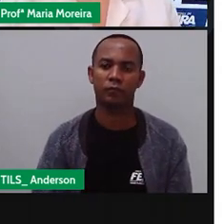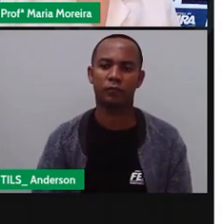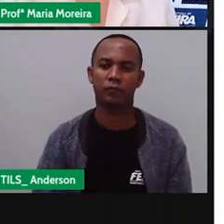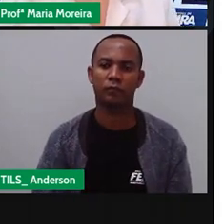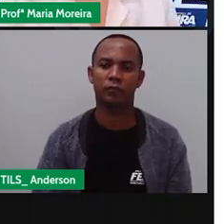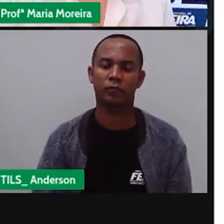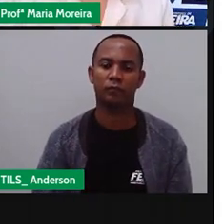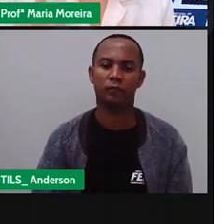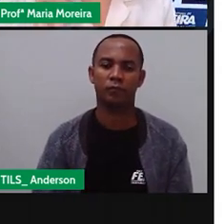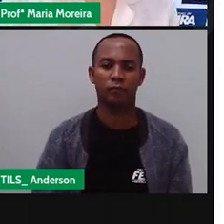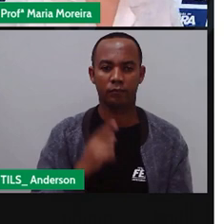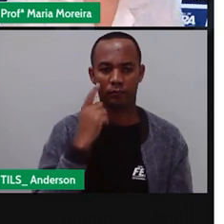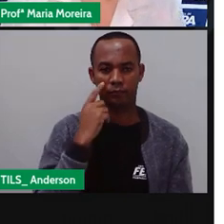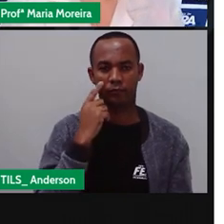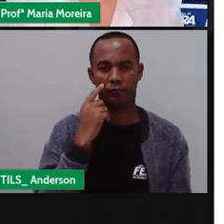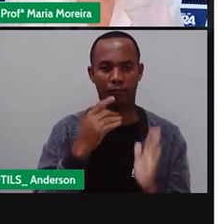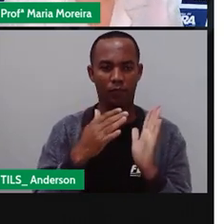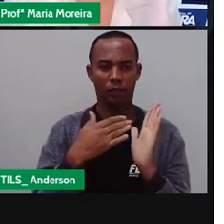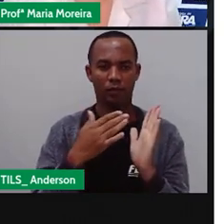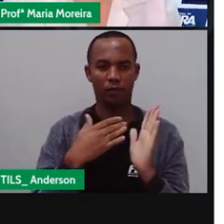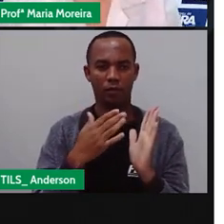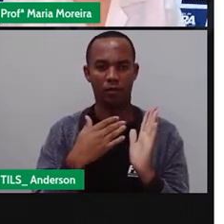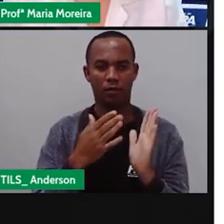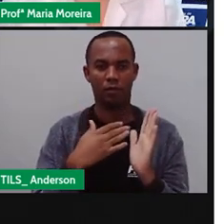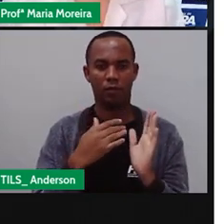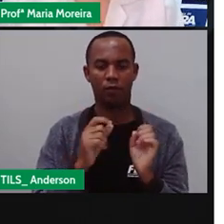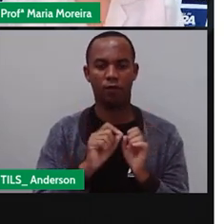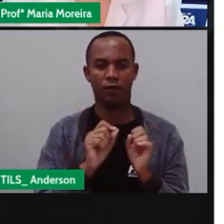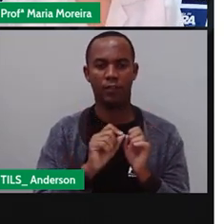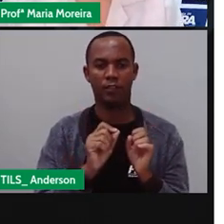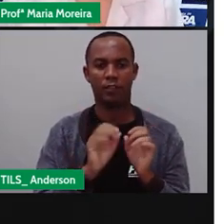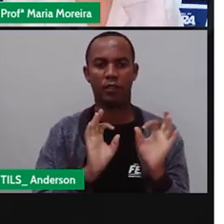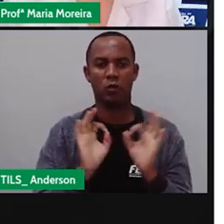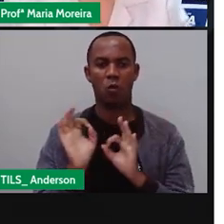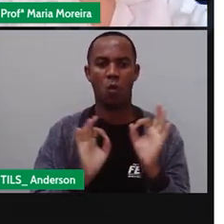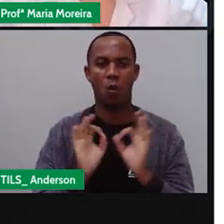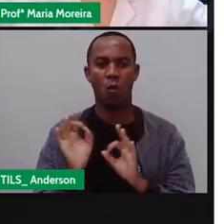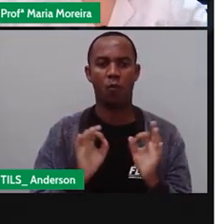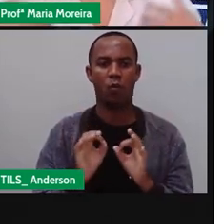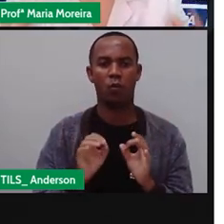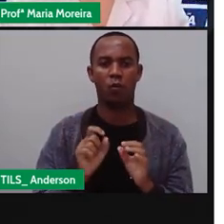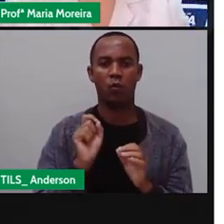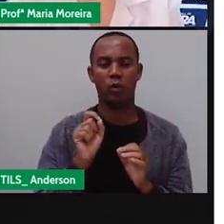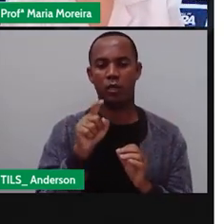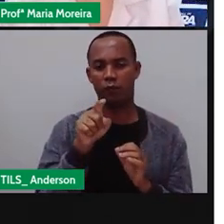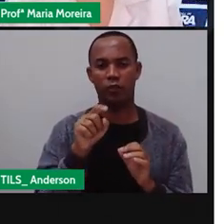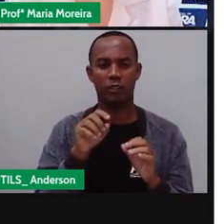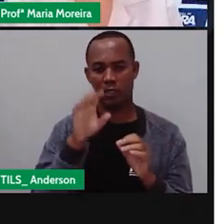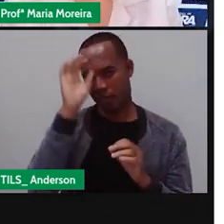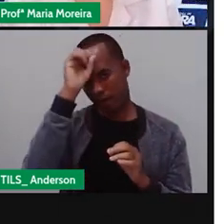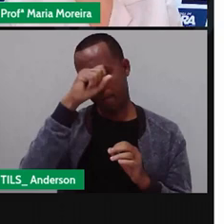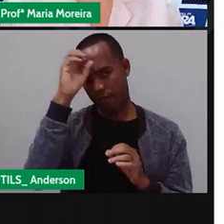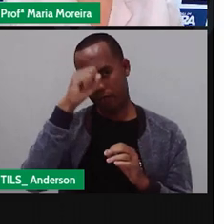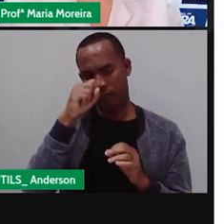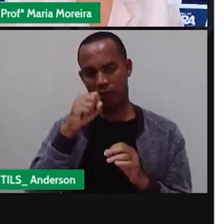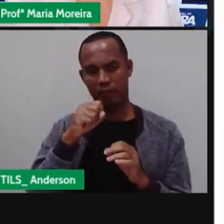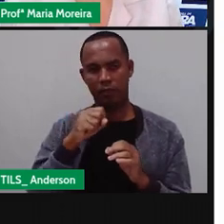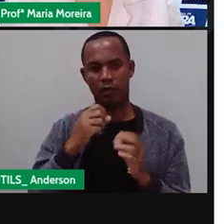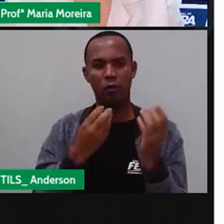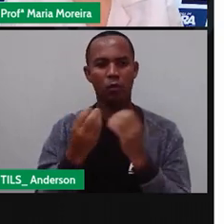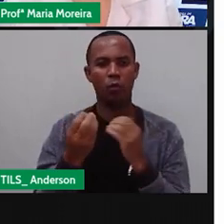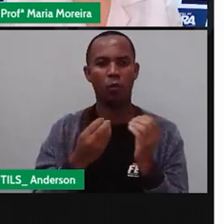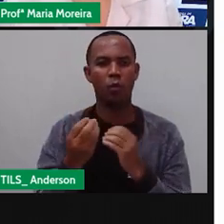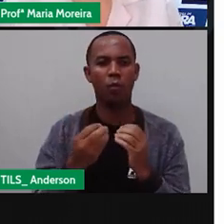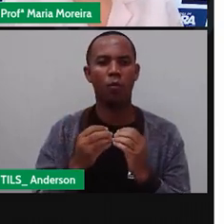Vamos produzir um livro? Eis aí o que vamos fazer hoje, né? A Pro irá produzir, vai ensinar para vocês, né,